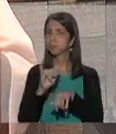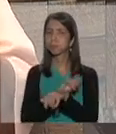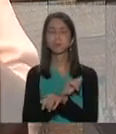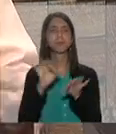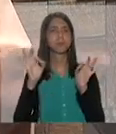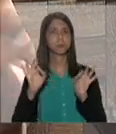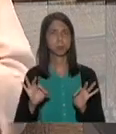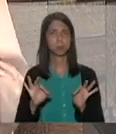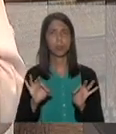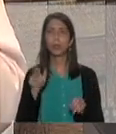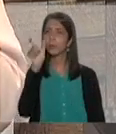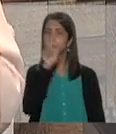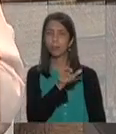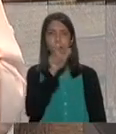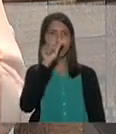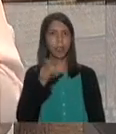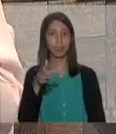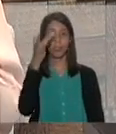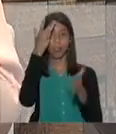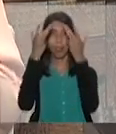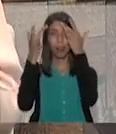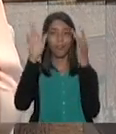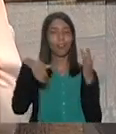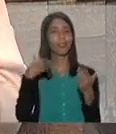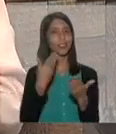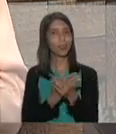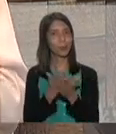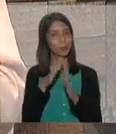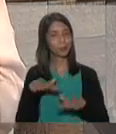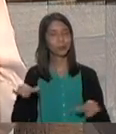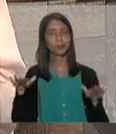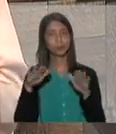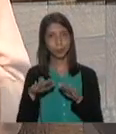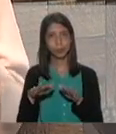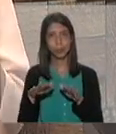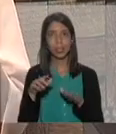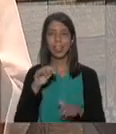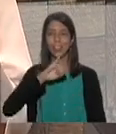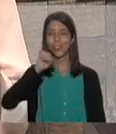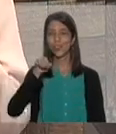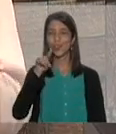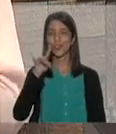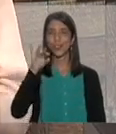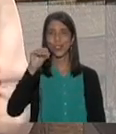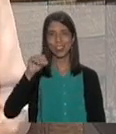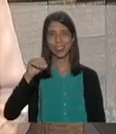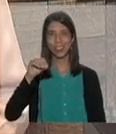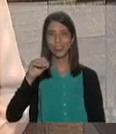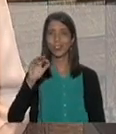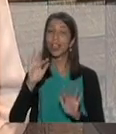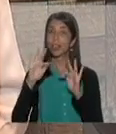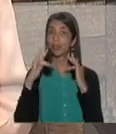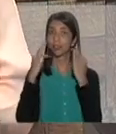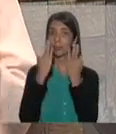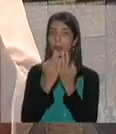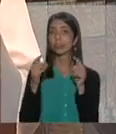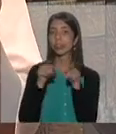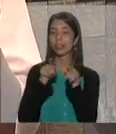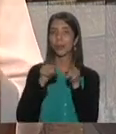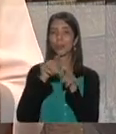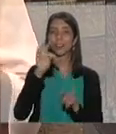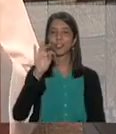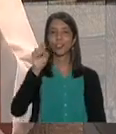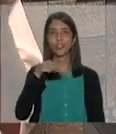quanto sólida. Personagens marcantes estão até hoje na memória do público, como o Juninho, da primeira versão da Grande Família,